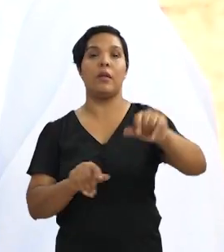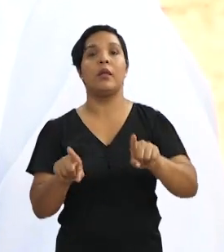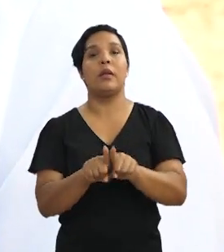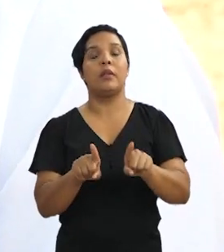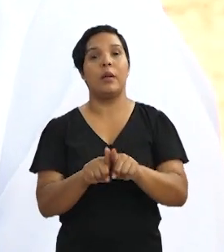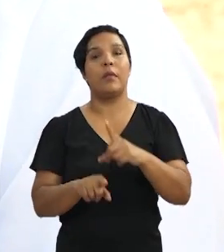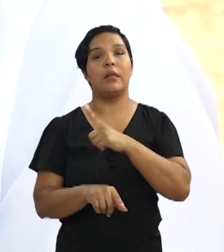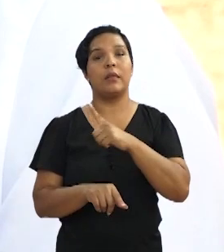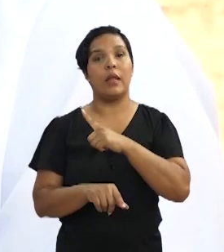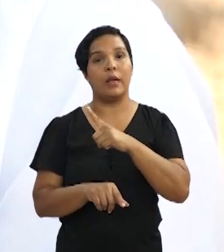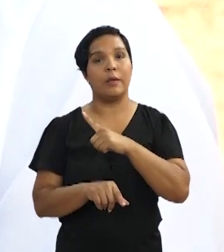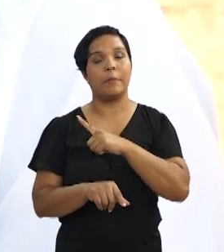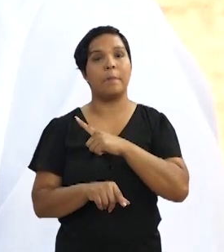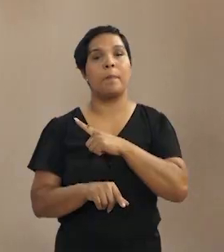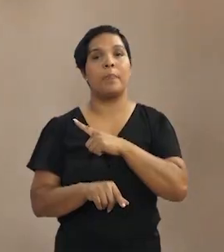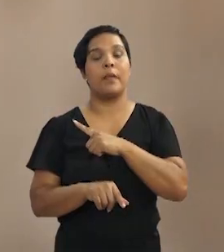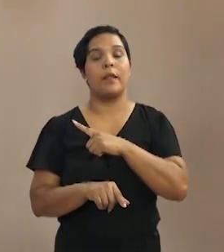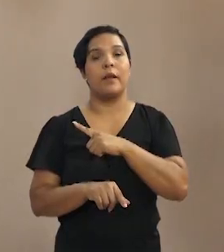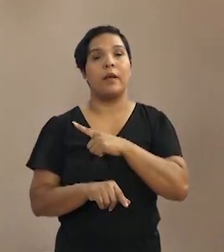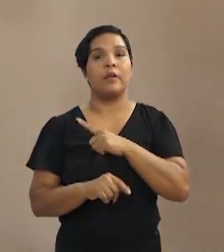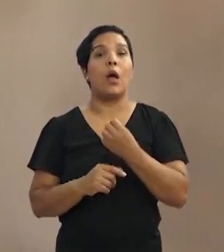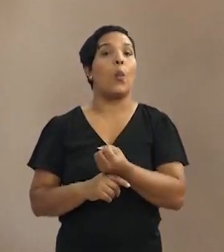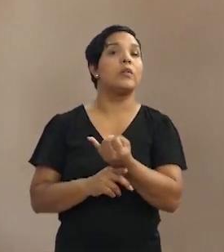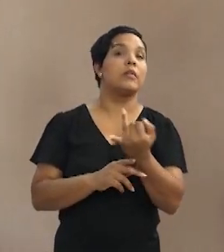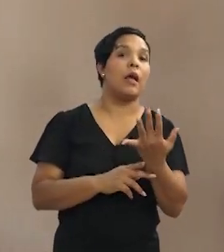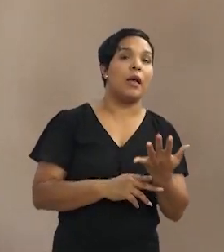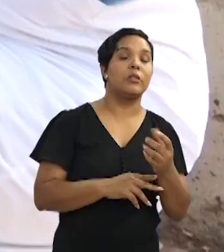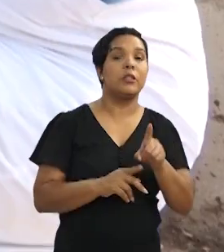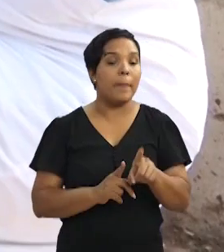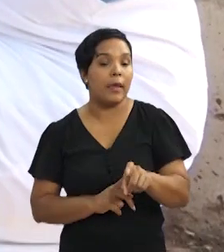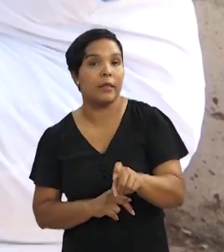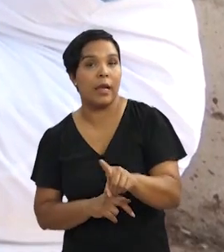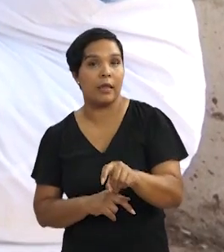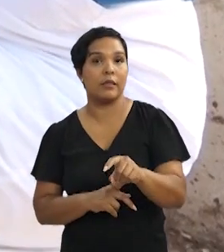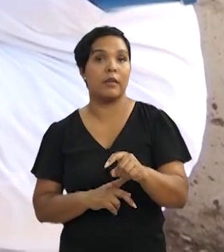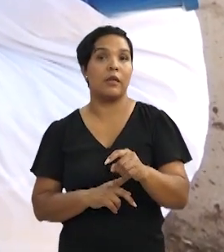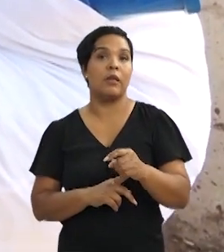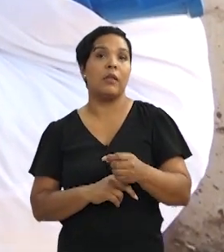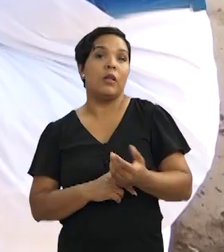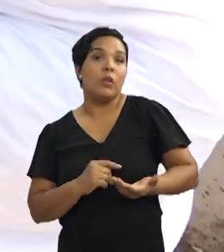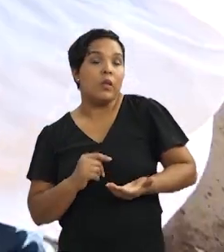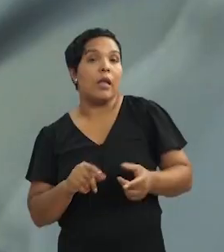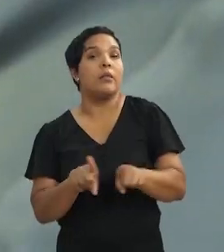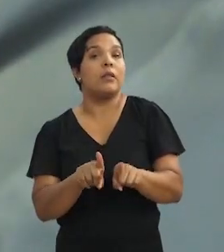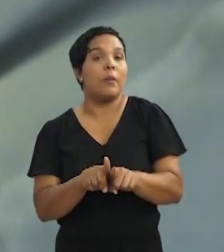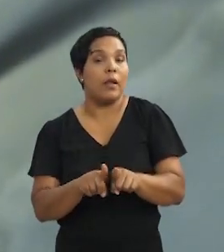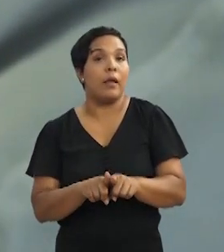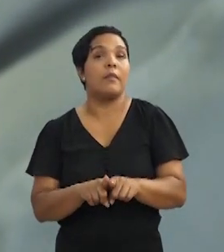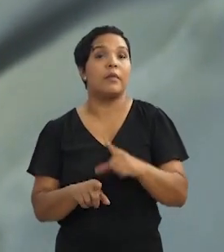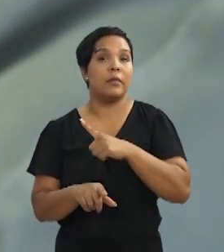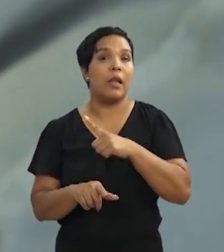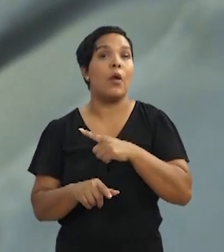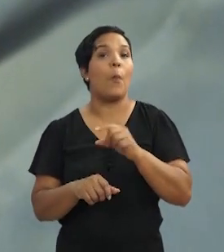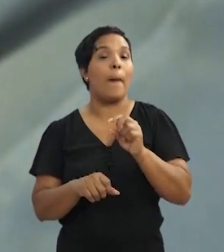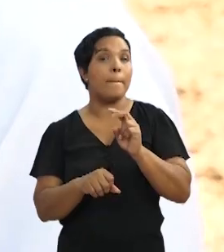E nós observamos que existe sim uma redução da quantidade de bactérias presentes na superfície do teto e